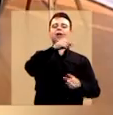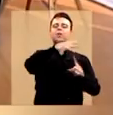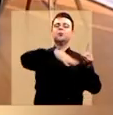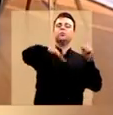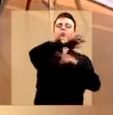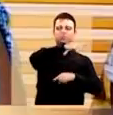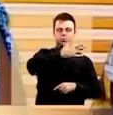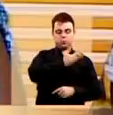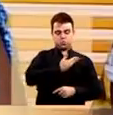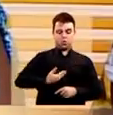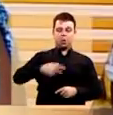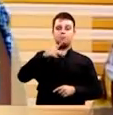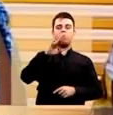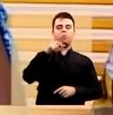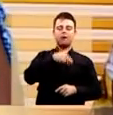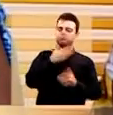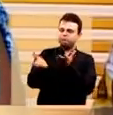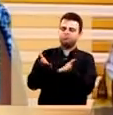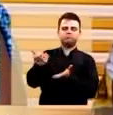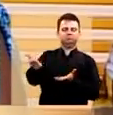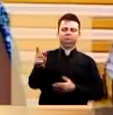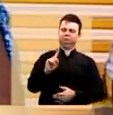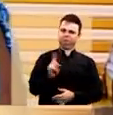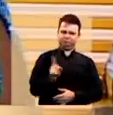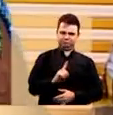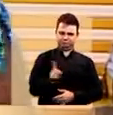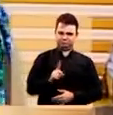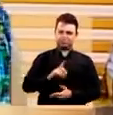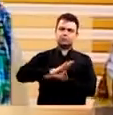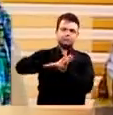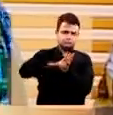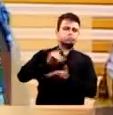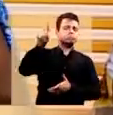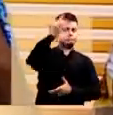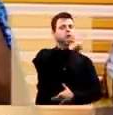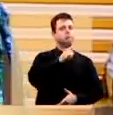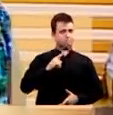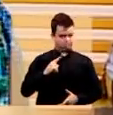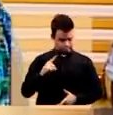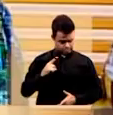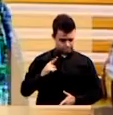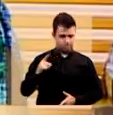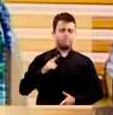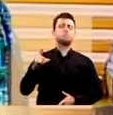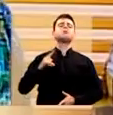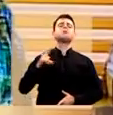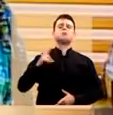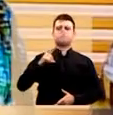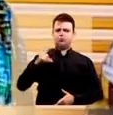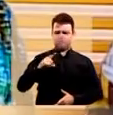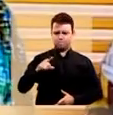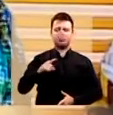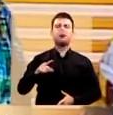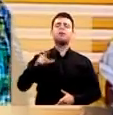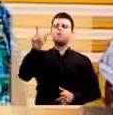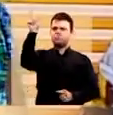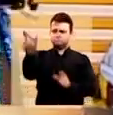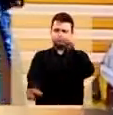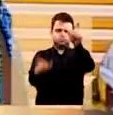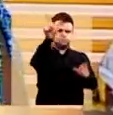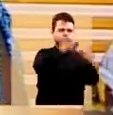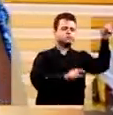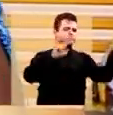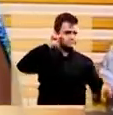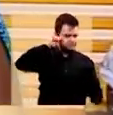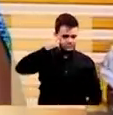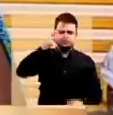Então, quando a gente fala de racismo, não é pensar. Essa estrutura, ela realmente perpassa por todas as dimensões da vida